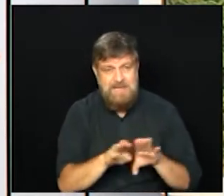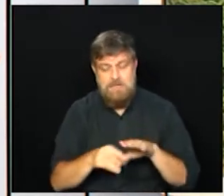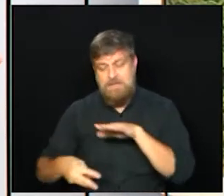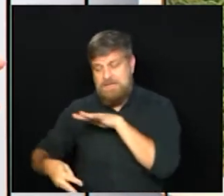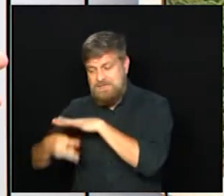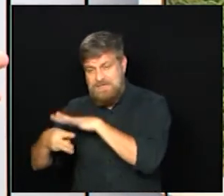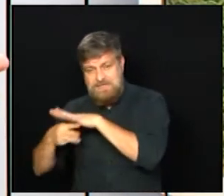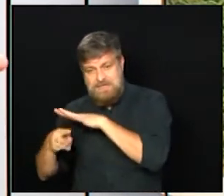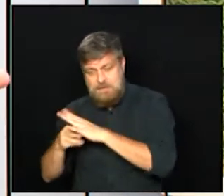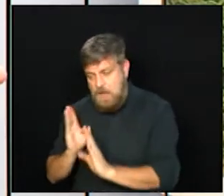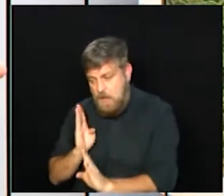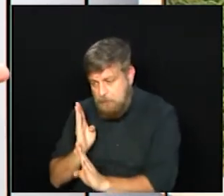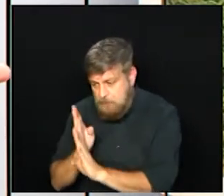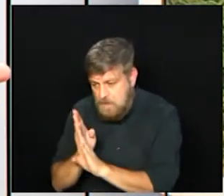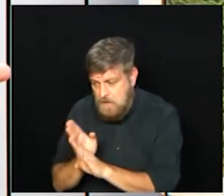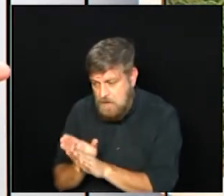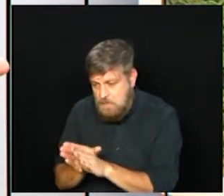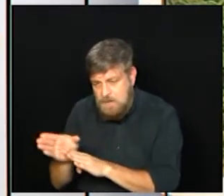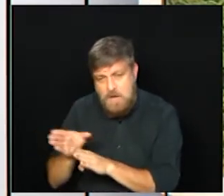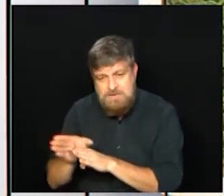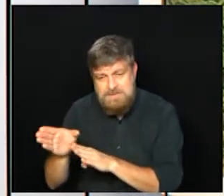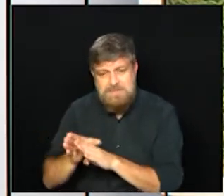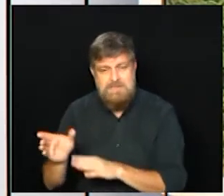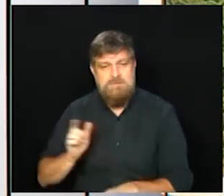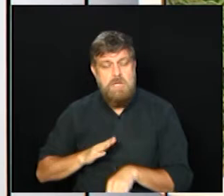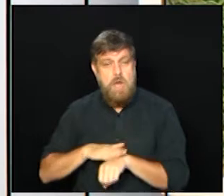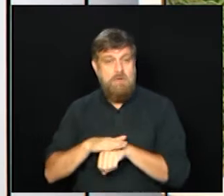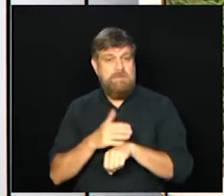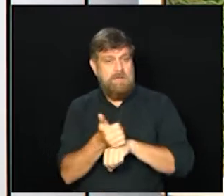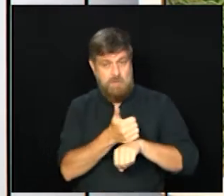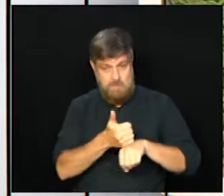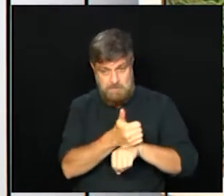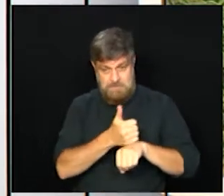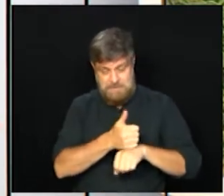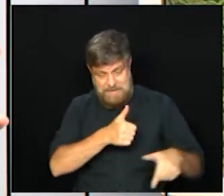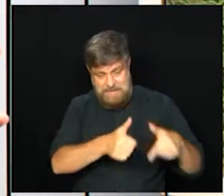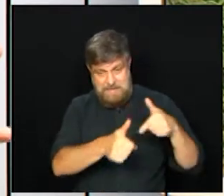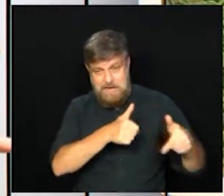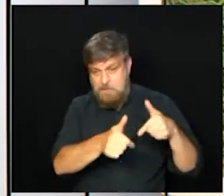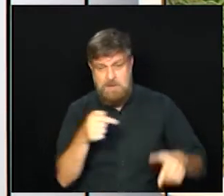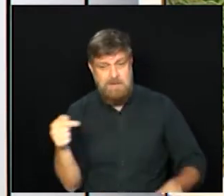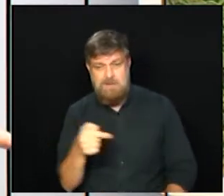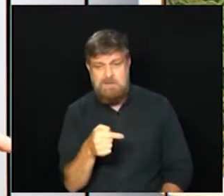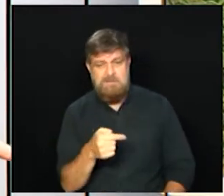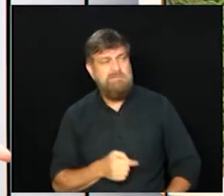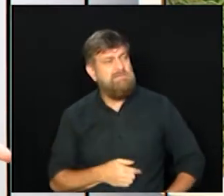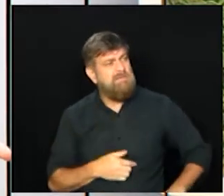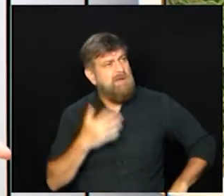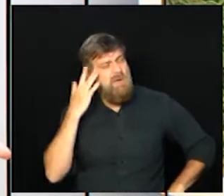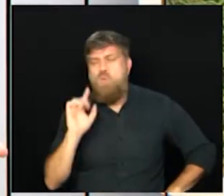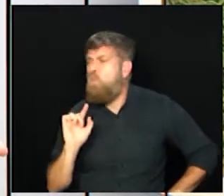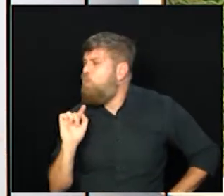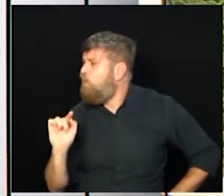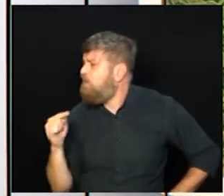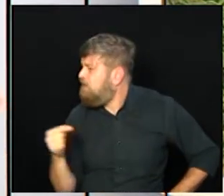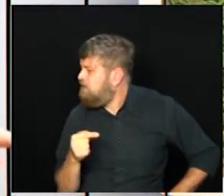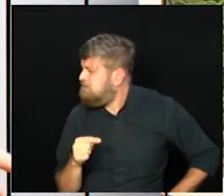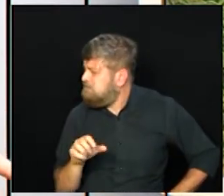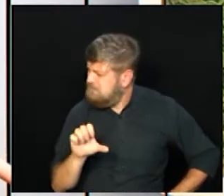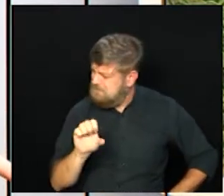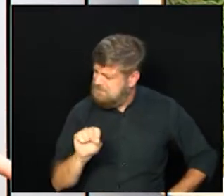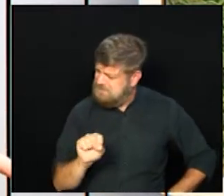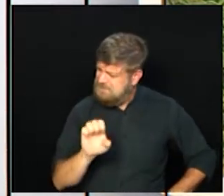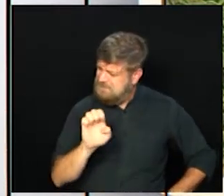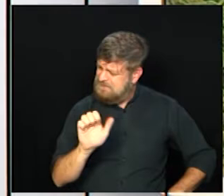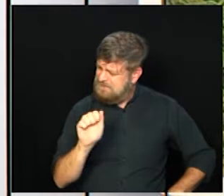para identificação e encaminhamento. Você conversa com profissionais que atuam na rede e eles muitas vezes não sabem o que é o CEAMO, não sabem o que é a Lei